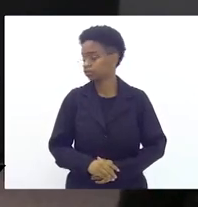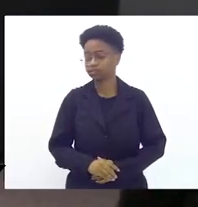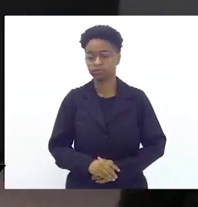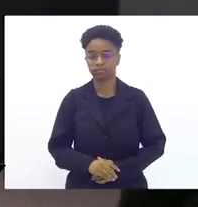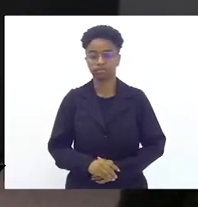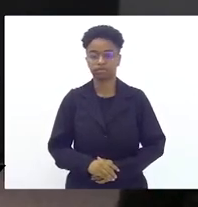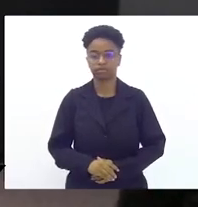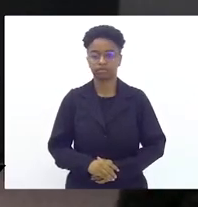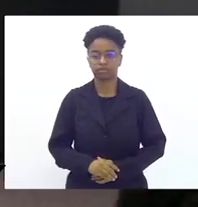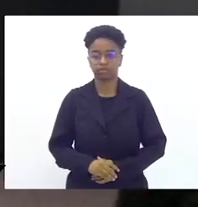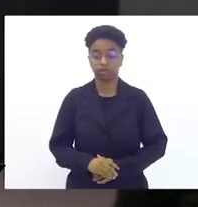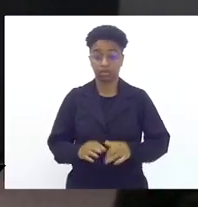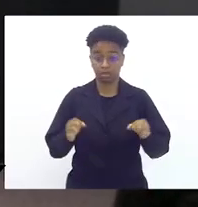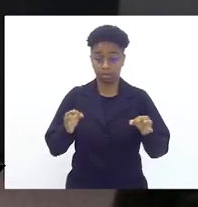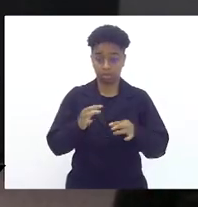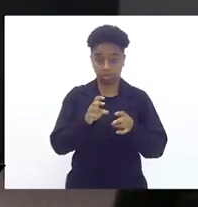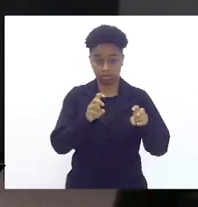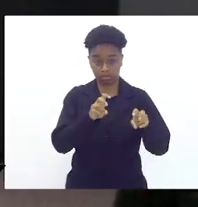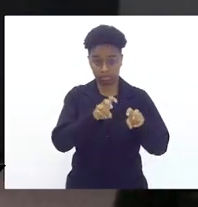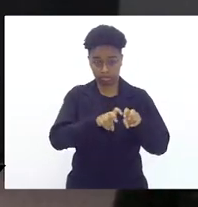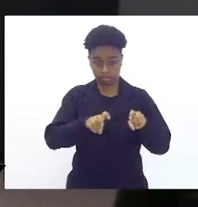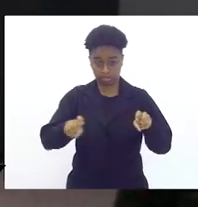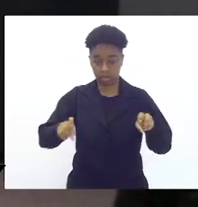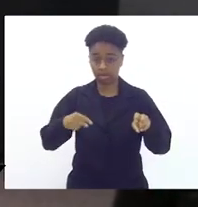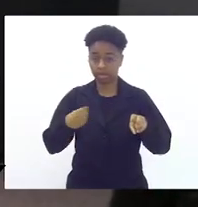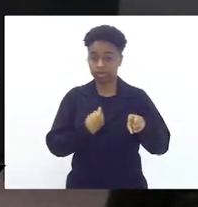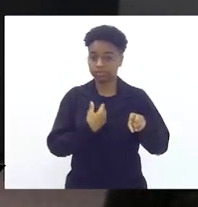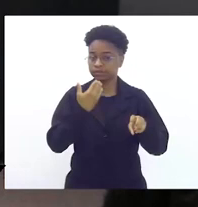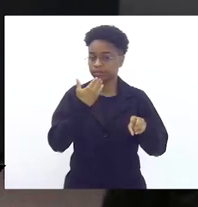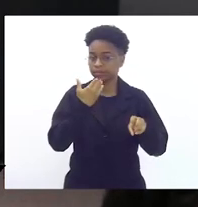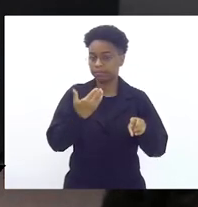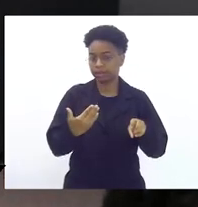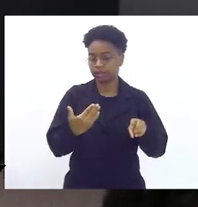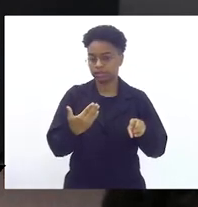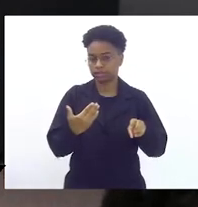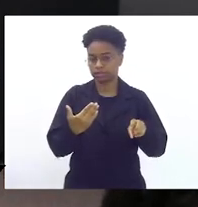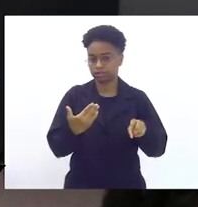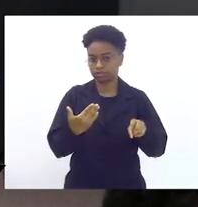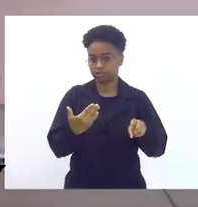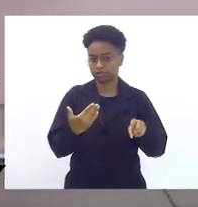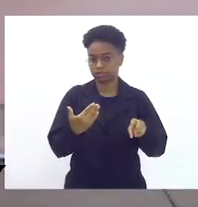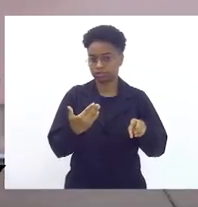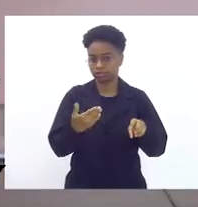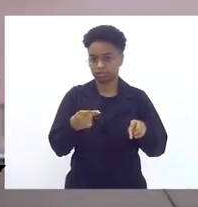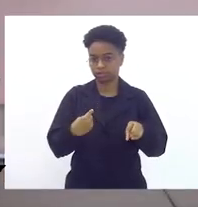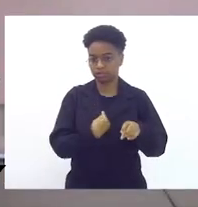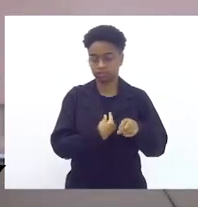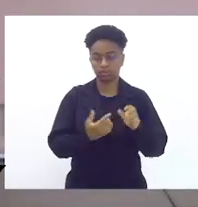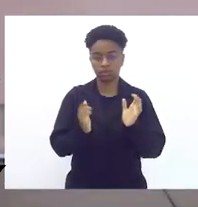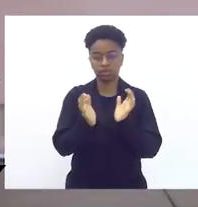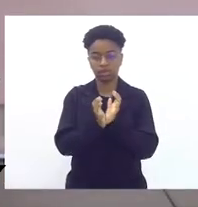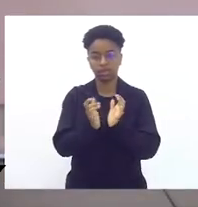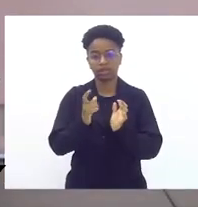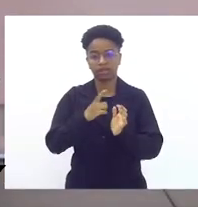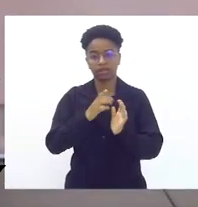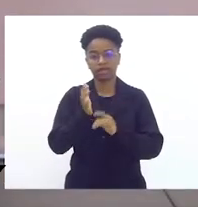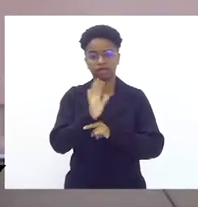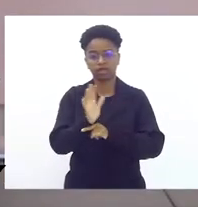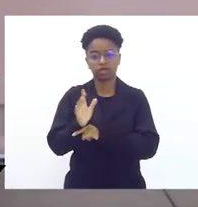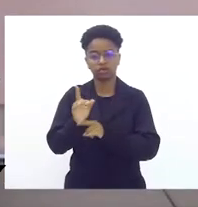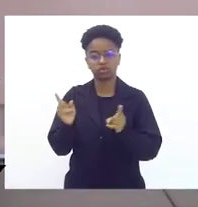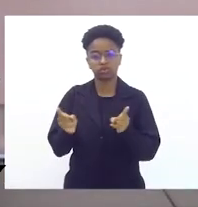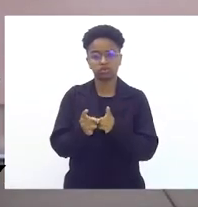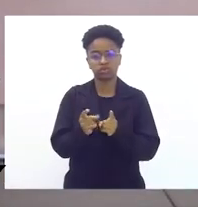nós vamos pedir o a nossa equipe fez um vídeo muito